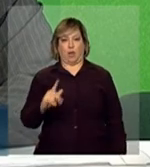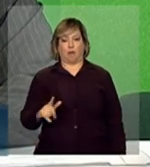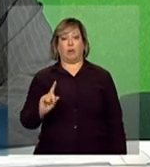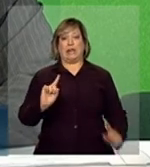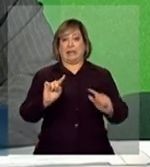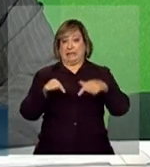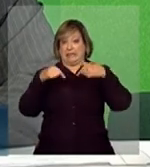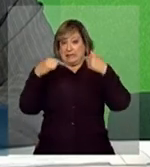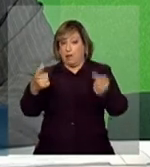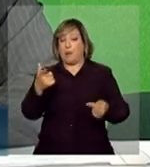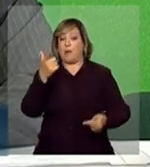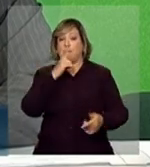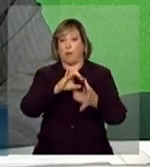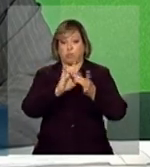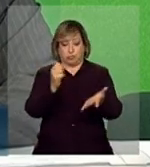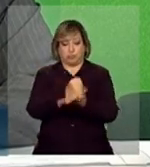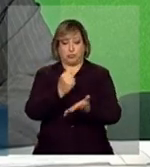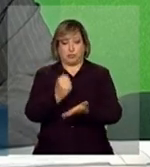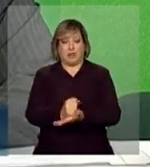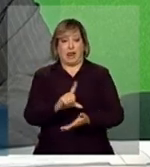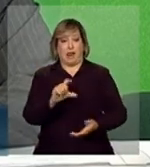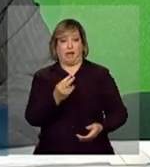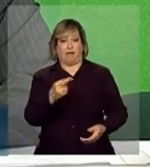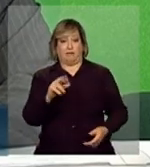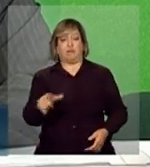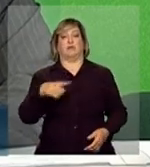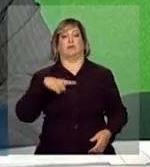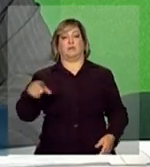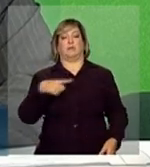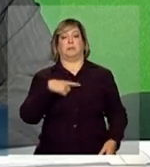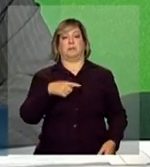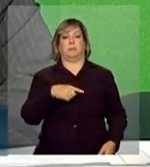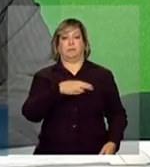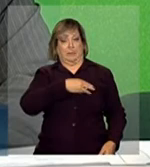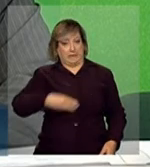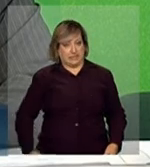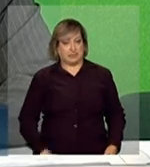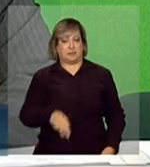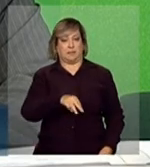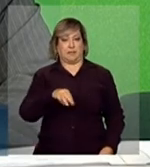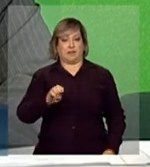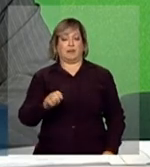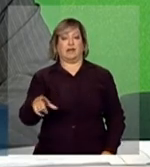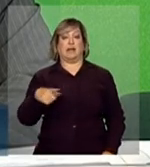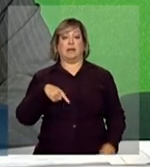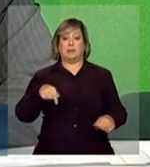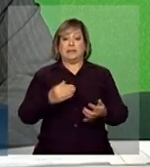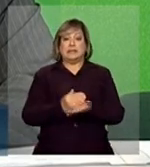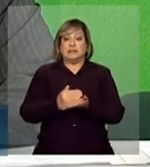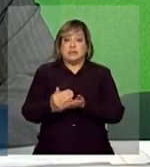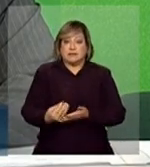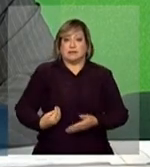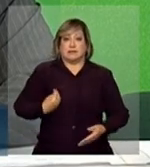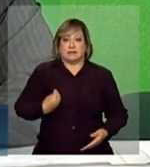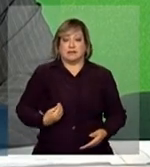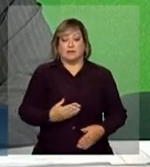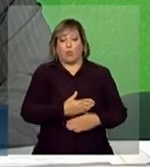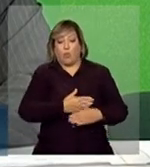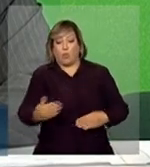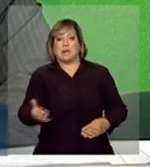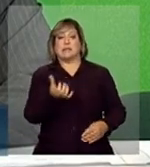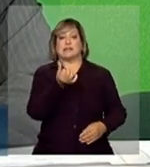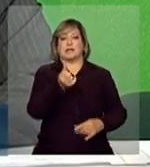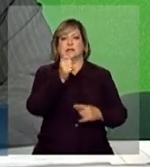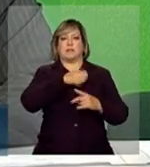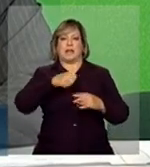de lavra autorizada pelo ministro de Minas e Energia, a concessão ela tem que entrar em operação durante 6 meses.